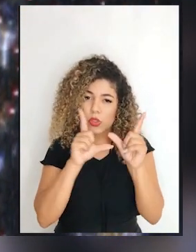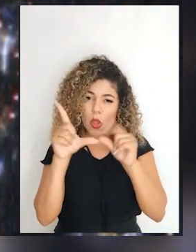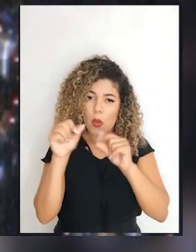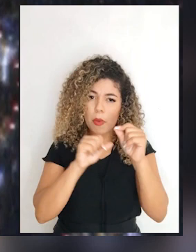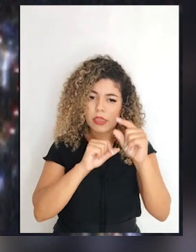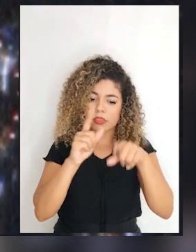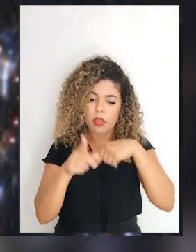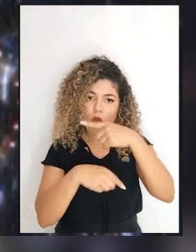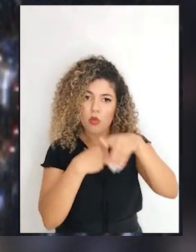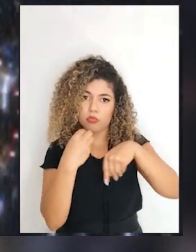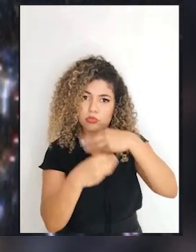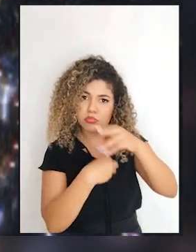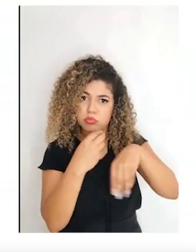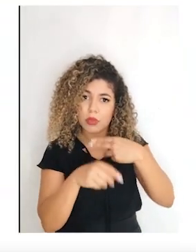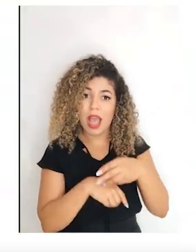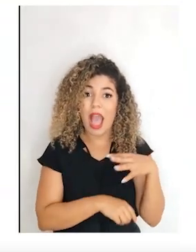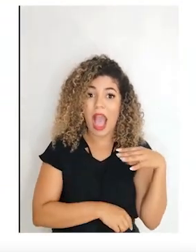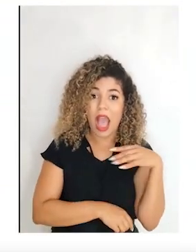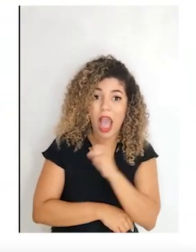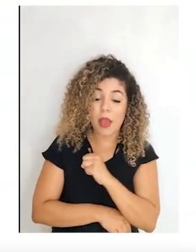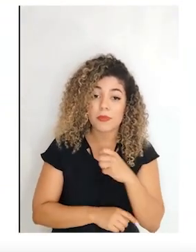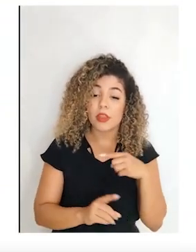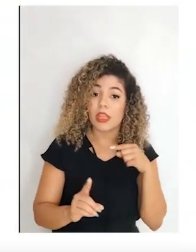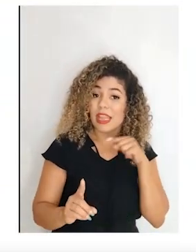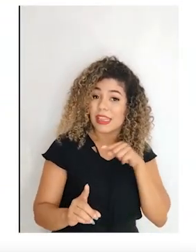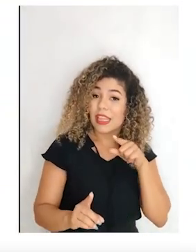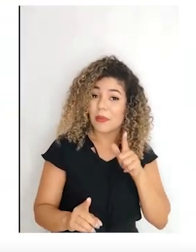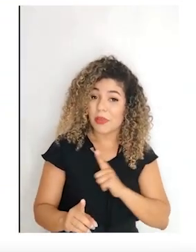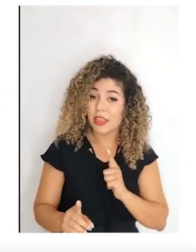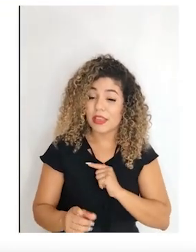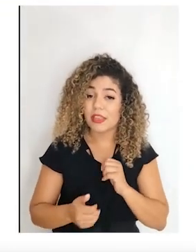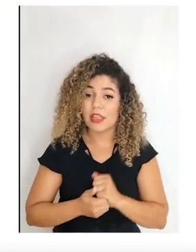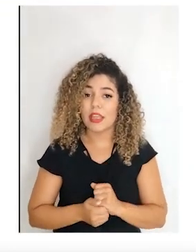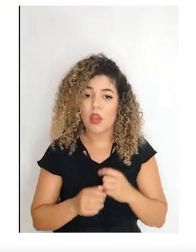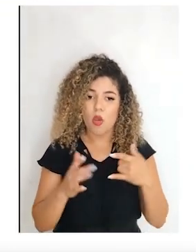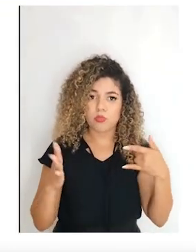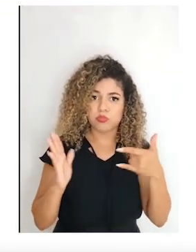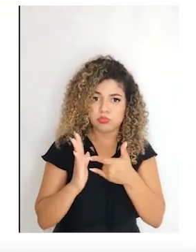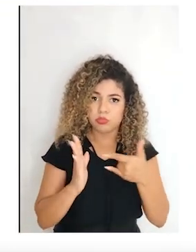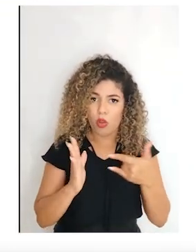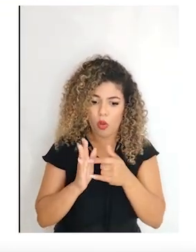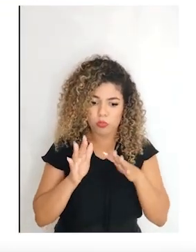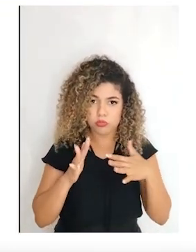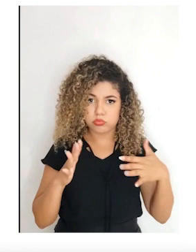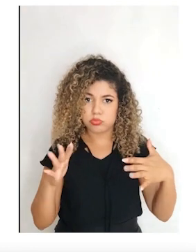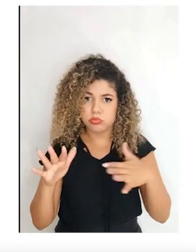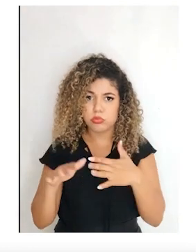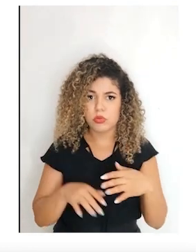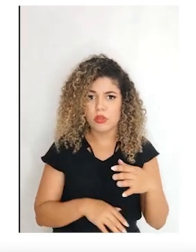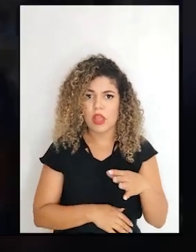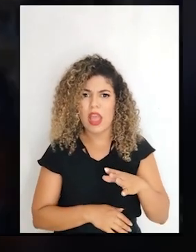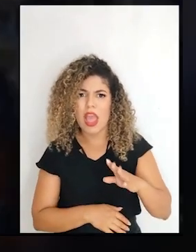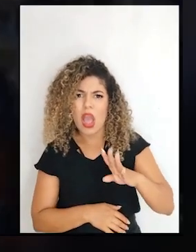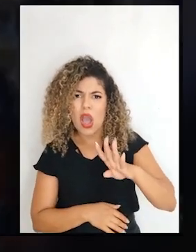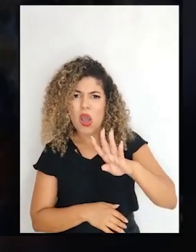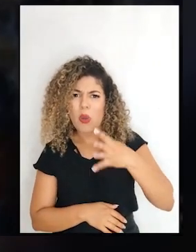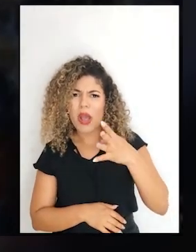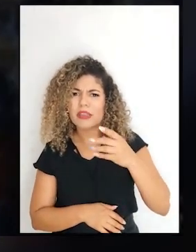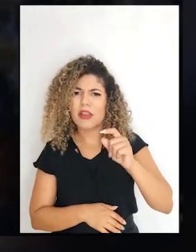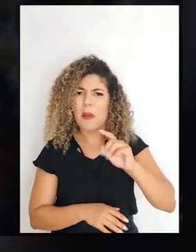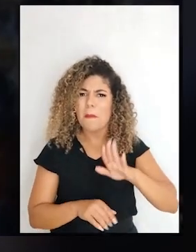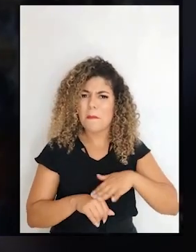campo magnético cerca de 1 quatrilhão de vezes mais forte do que a magnetosfera da Terra. Ele